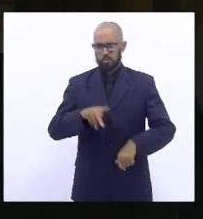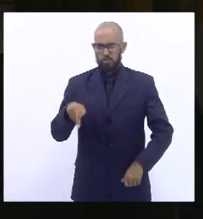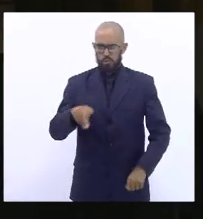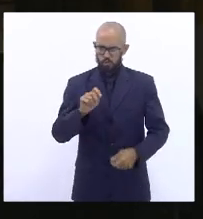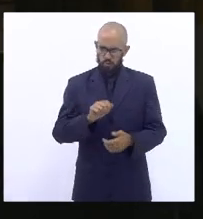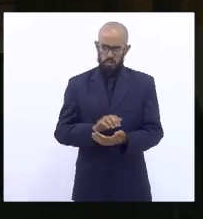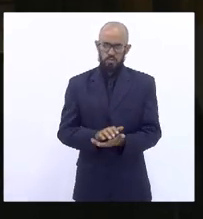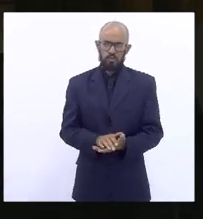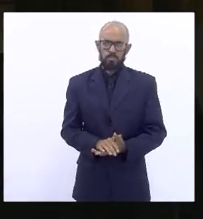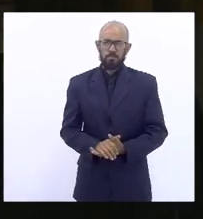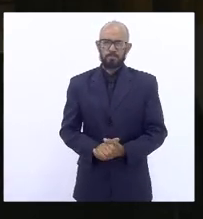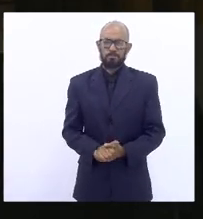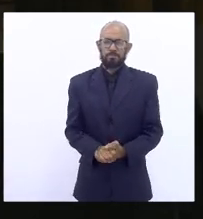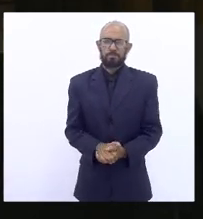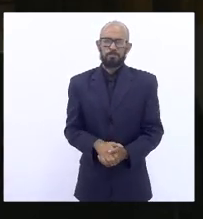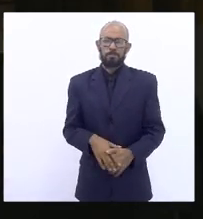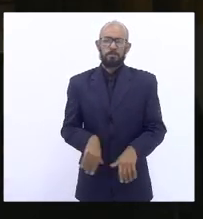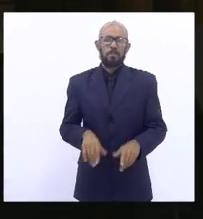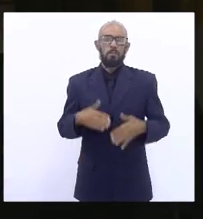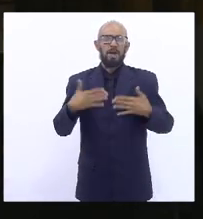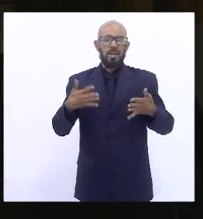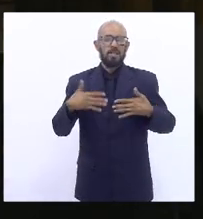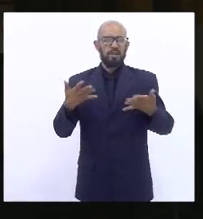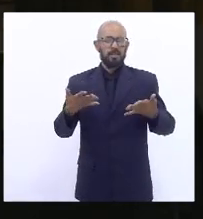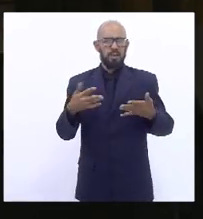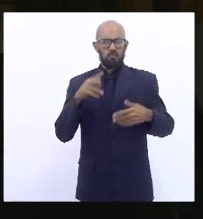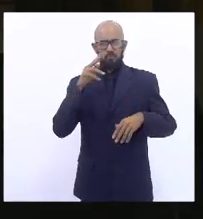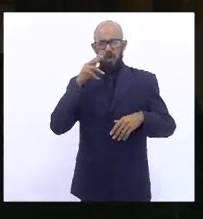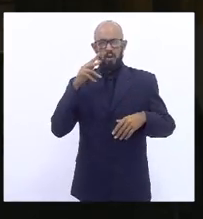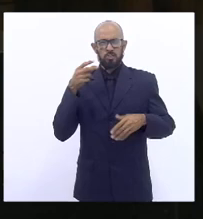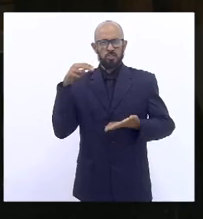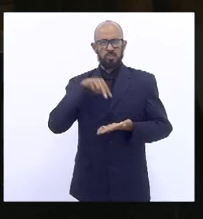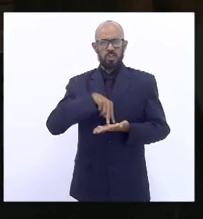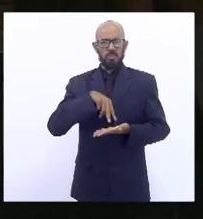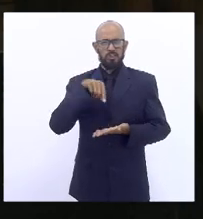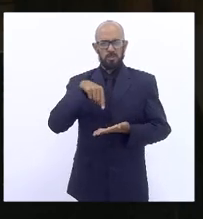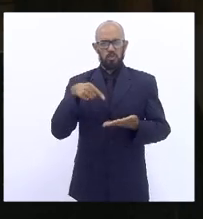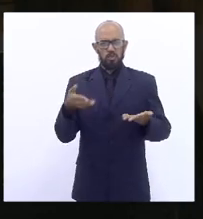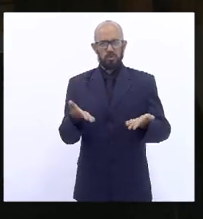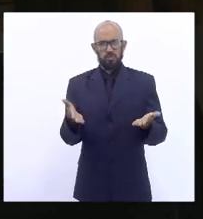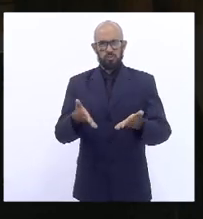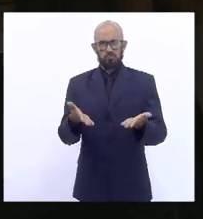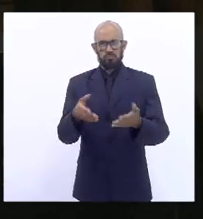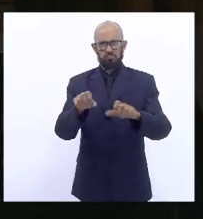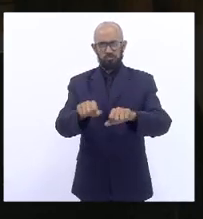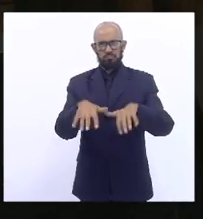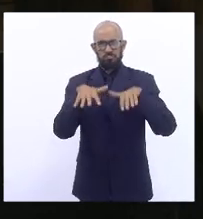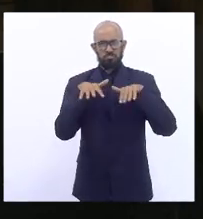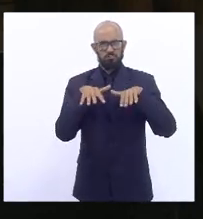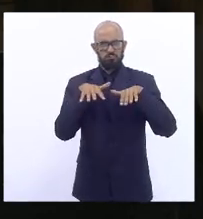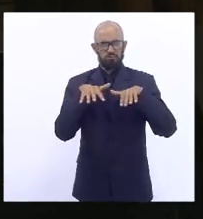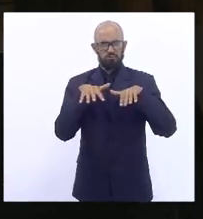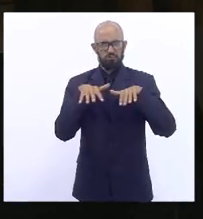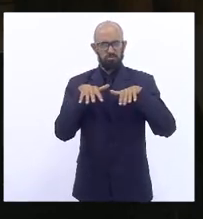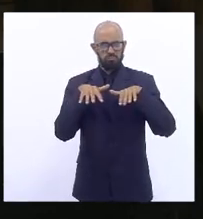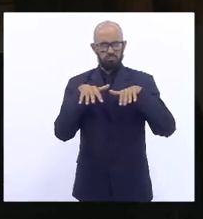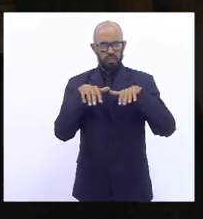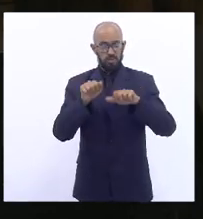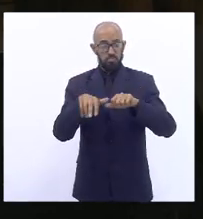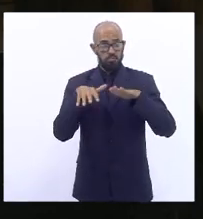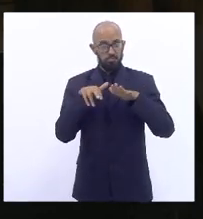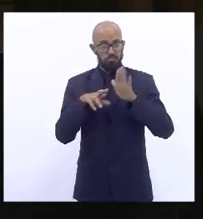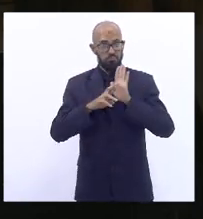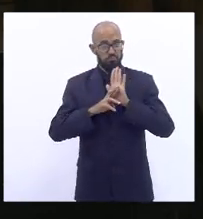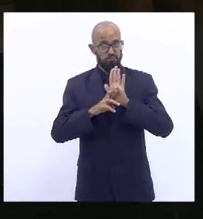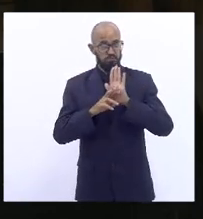e das professoras. E é uma alegria muito grande a gente estar aqui hoje nessa audiência pública com um plenário tão representativo. O Regional Leste